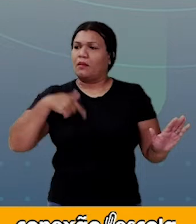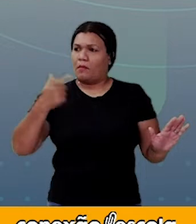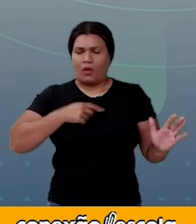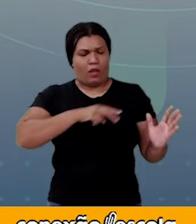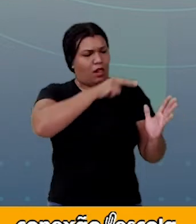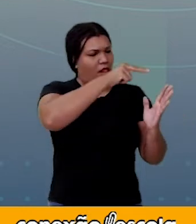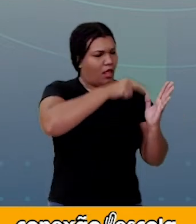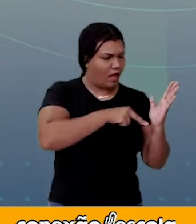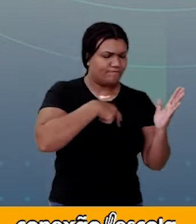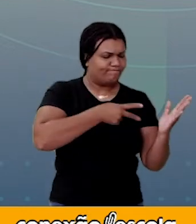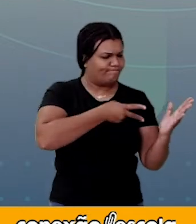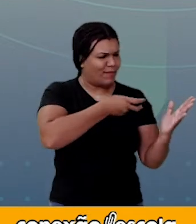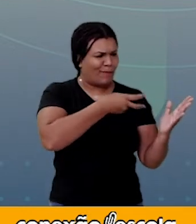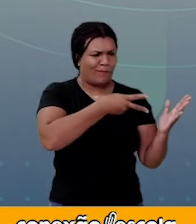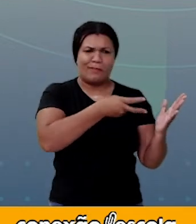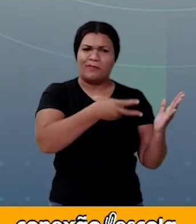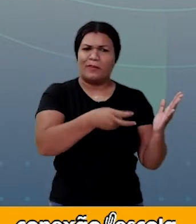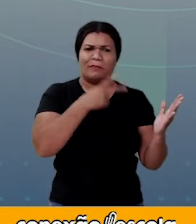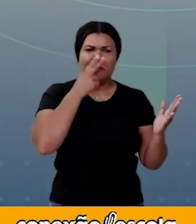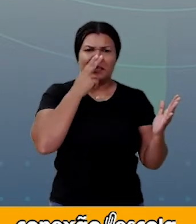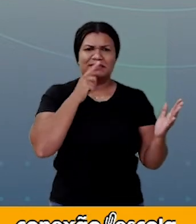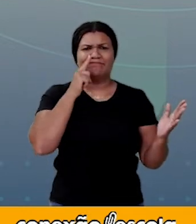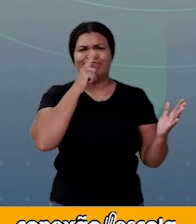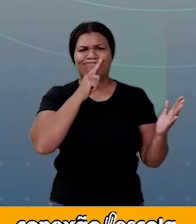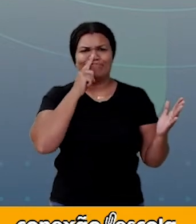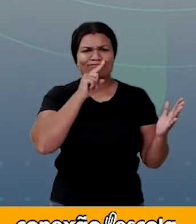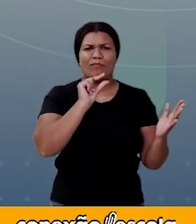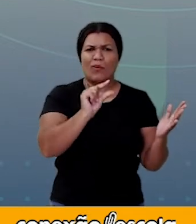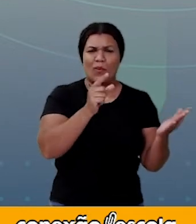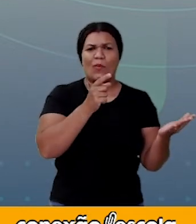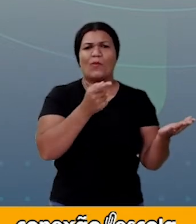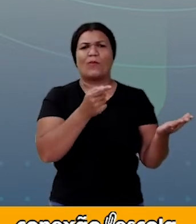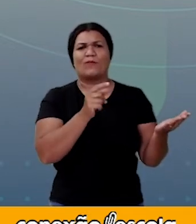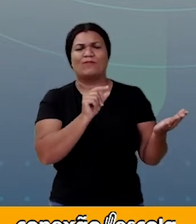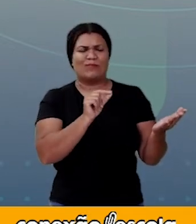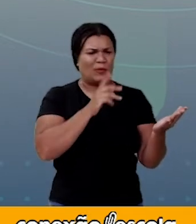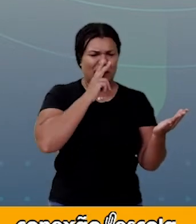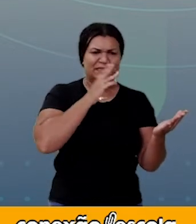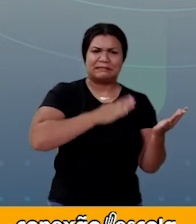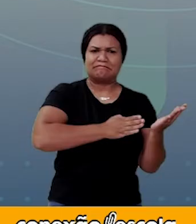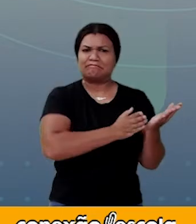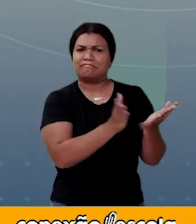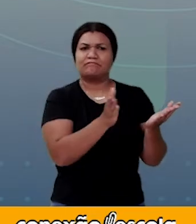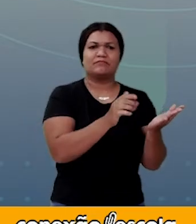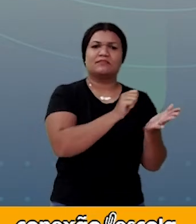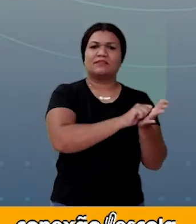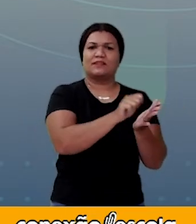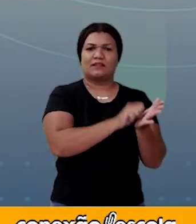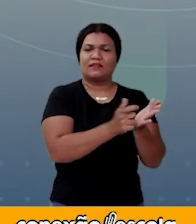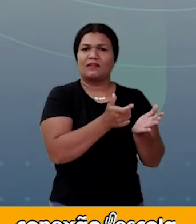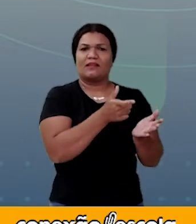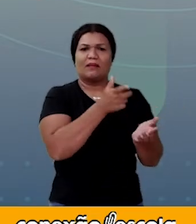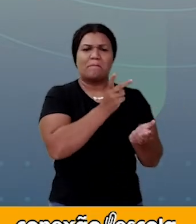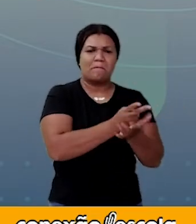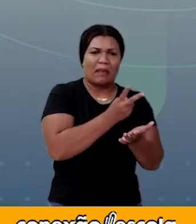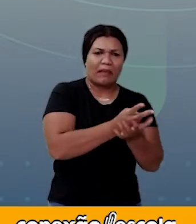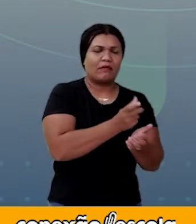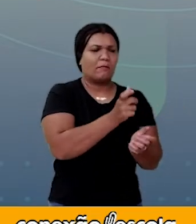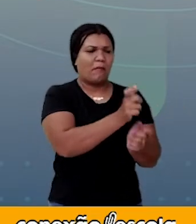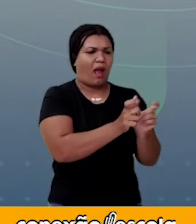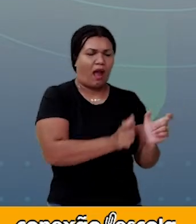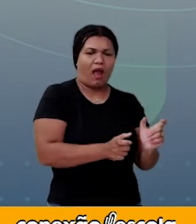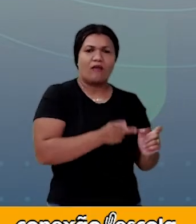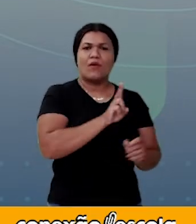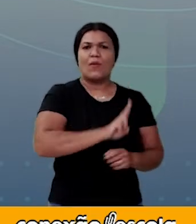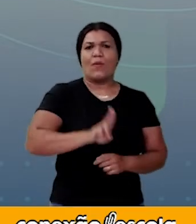acabamos identificando repetições, alguns equívocos, até alguns desvios da escrita padrão da língua portuguesa.